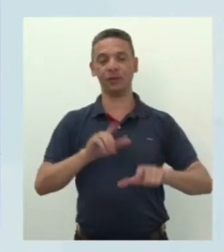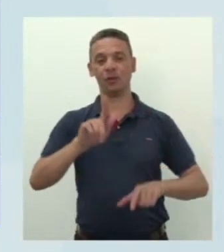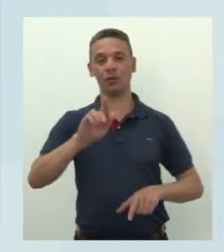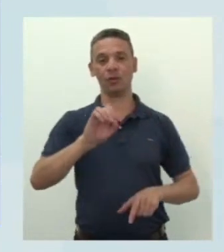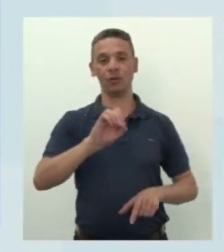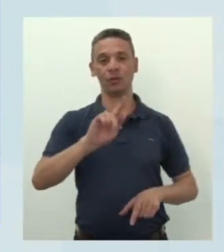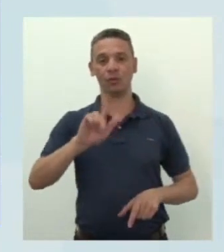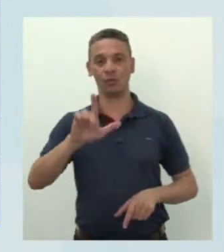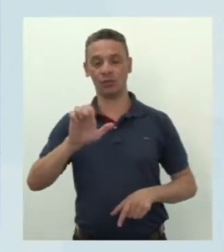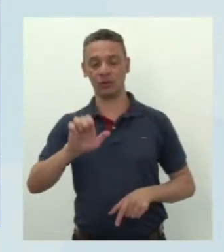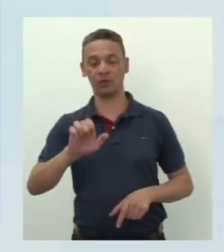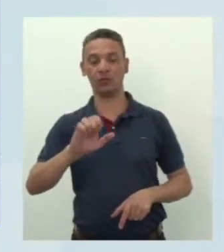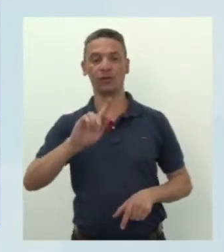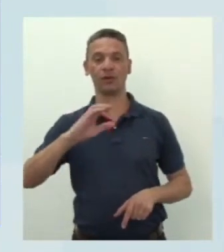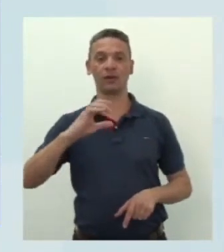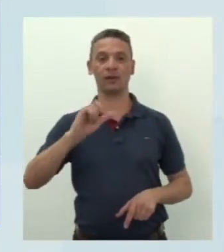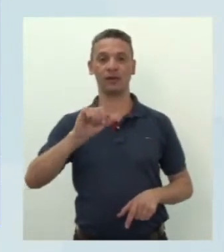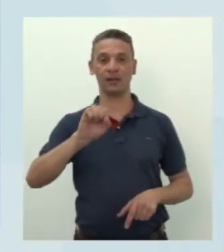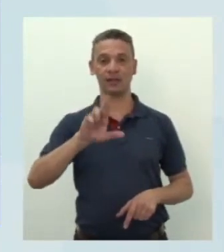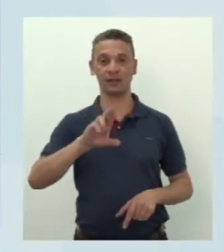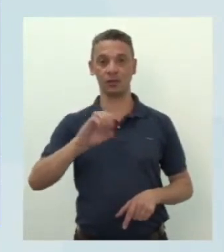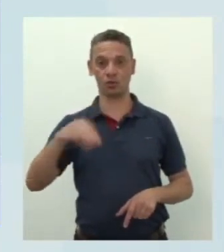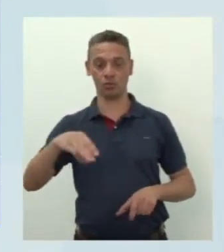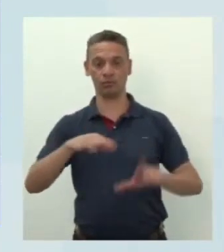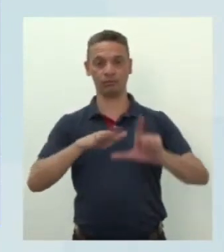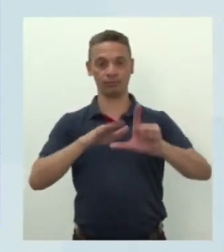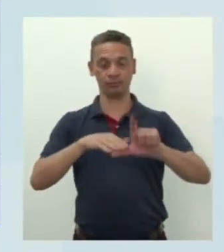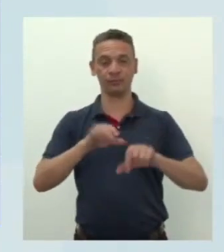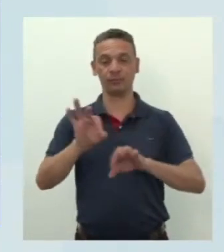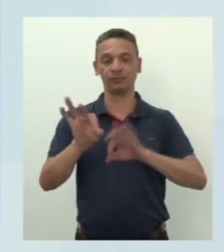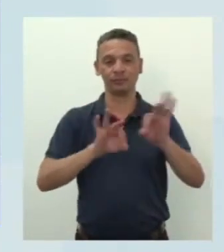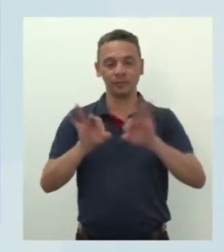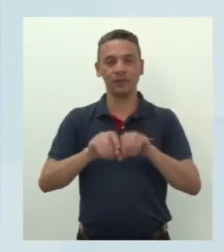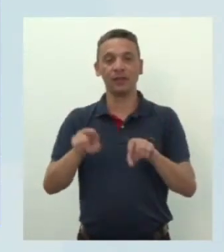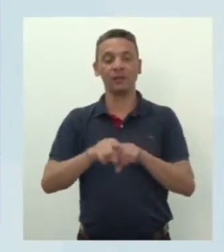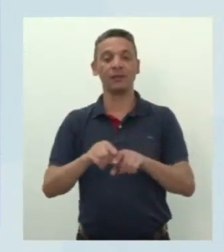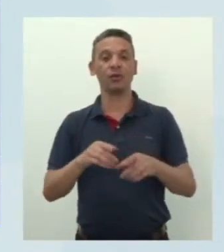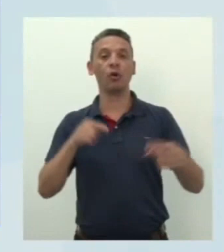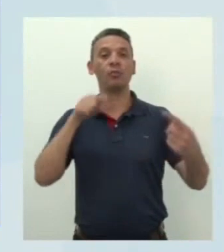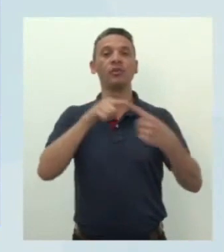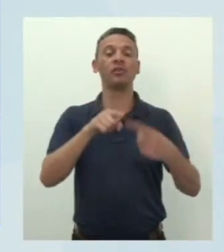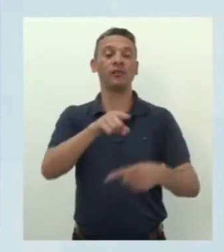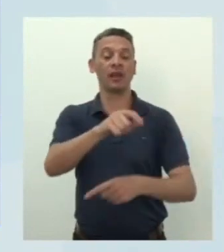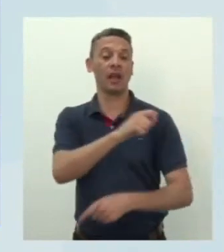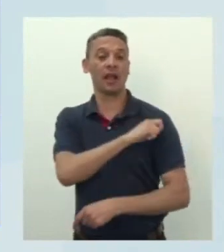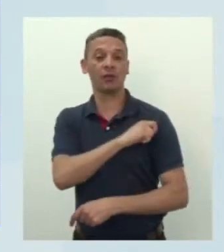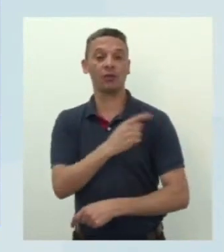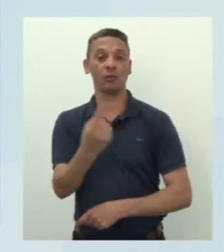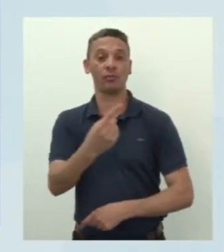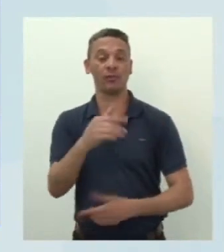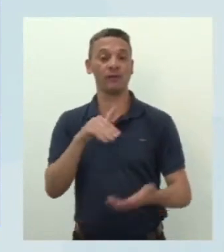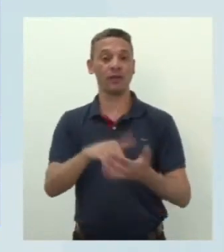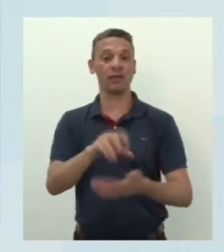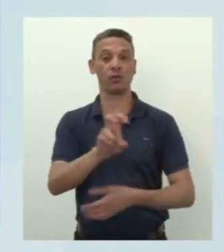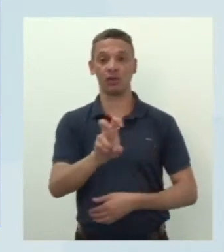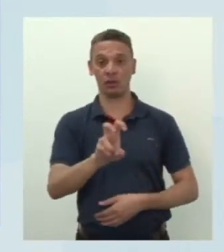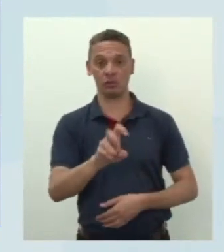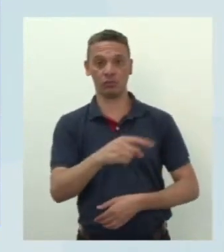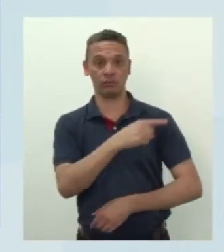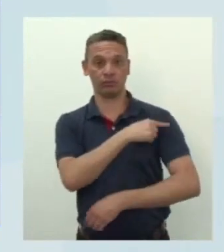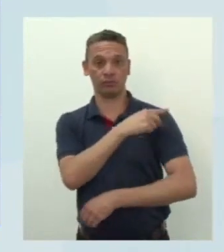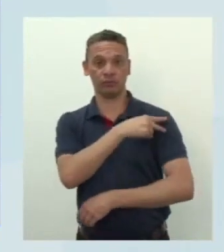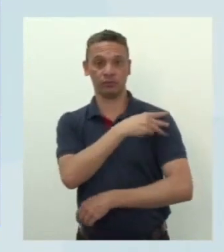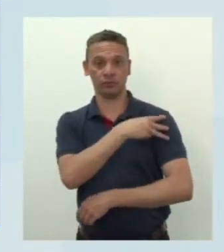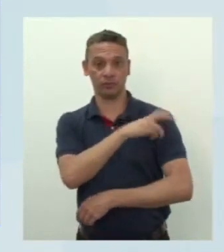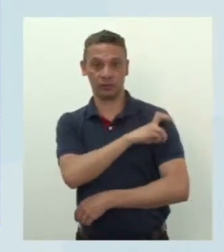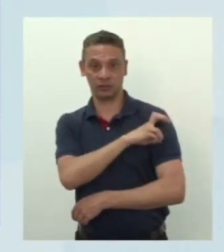usarem também. O nosso público-alvo são os estudantes do 1º ao 5º ano, porque anteriormente a gente tinha